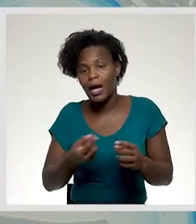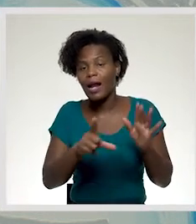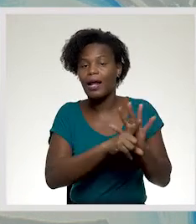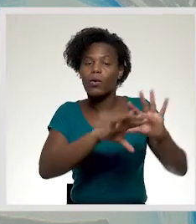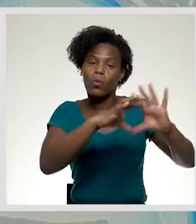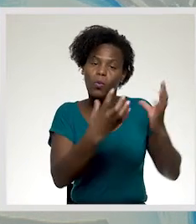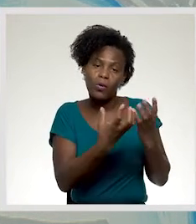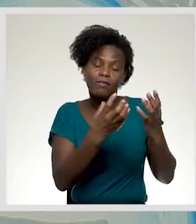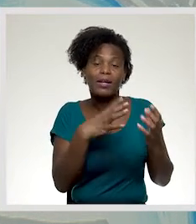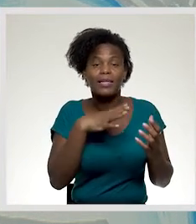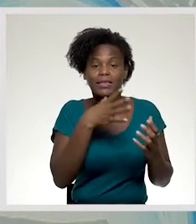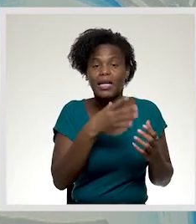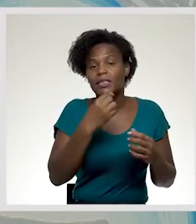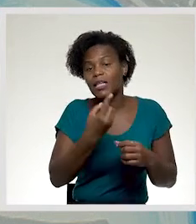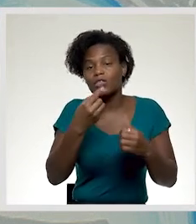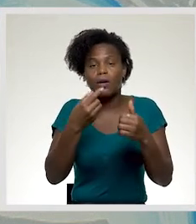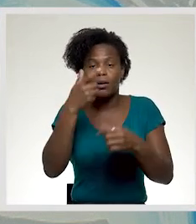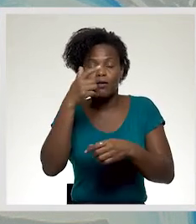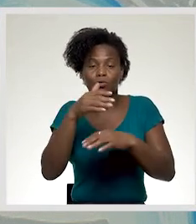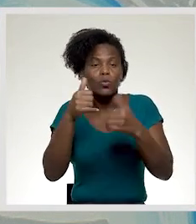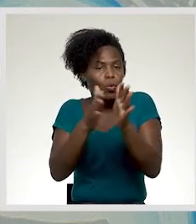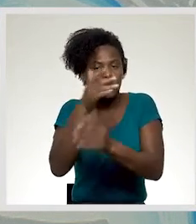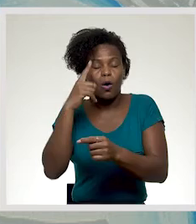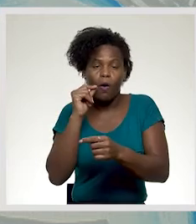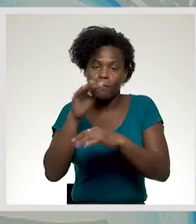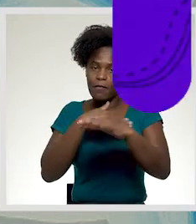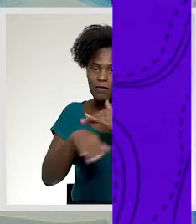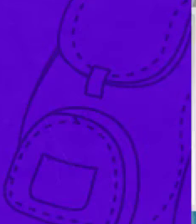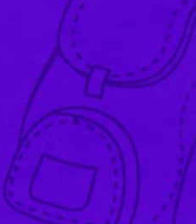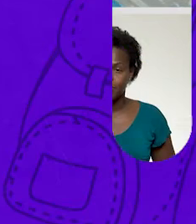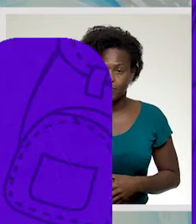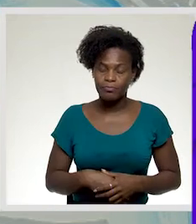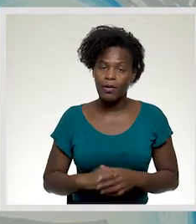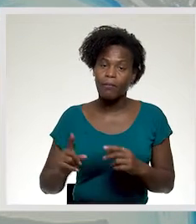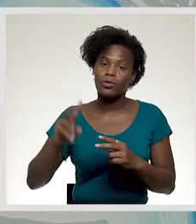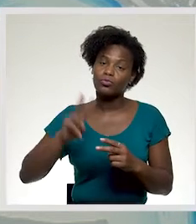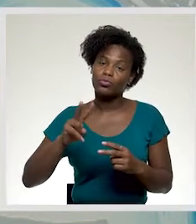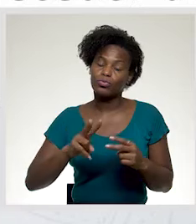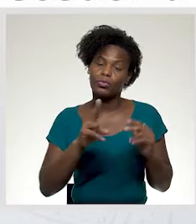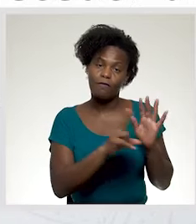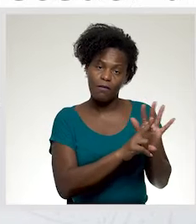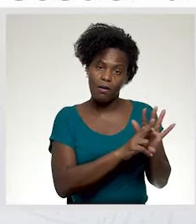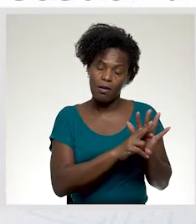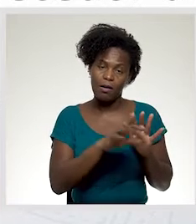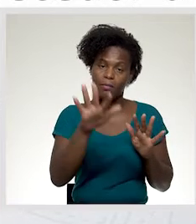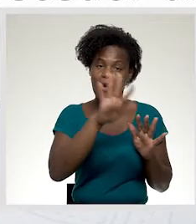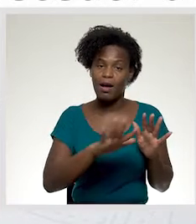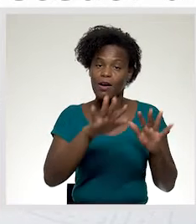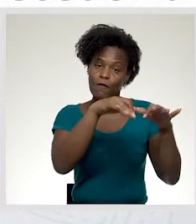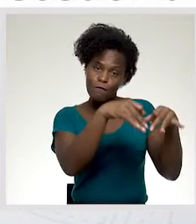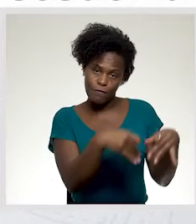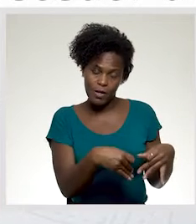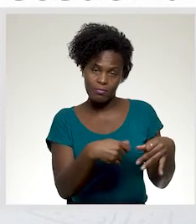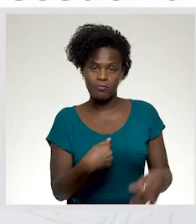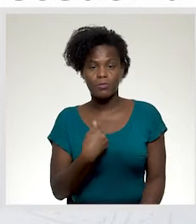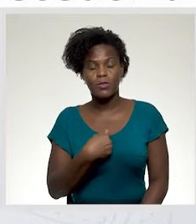lei universal, ou seja, seja feita por todos os homens. A segunda fórmula: Fórmula do fim em